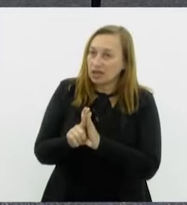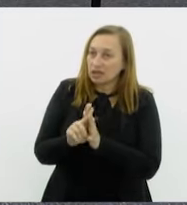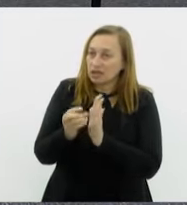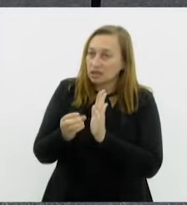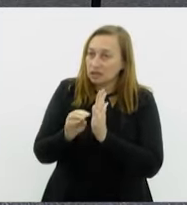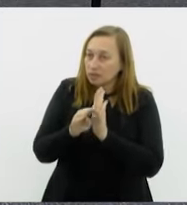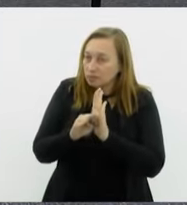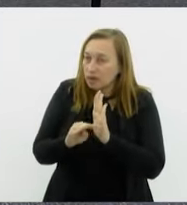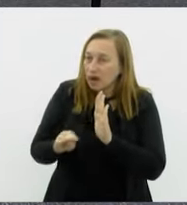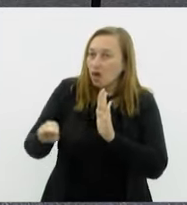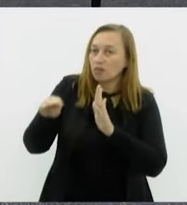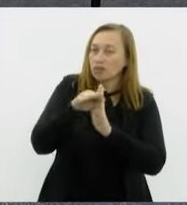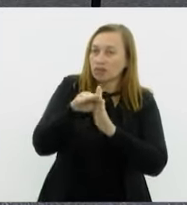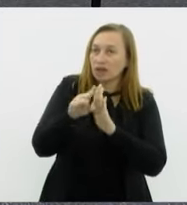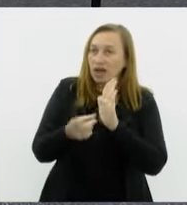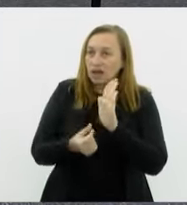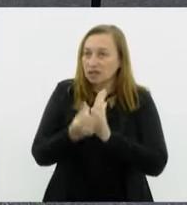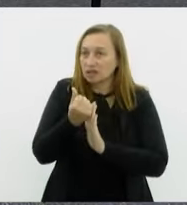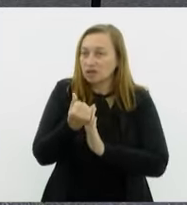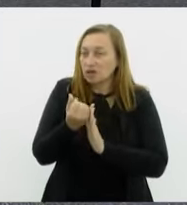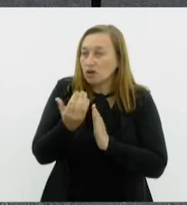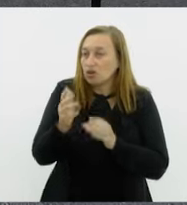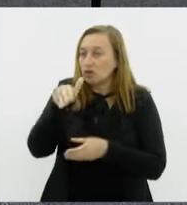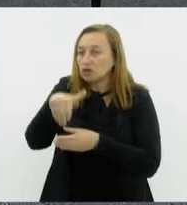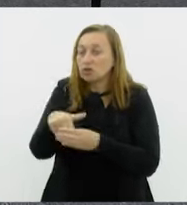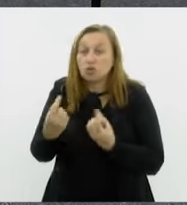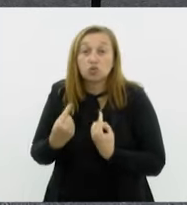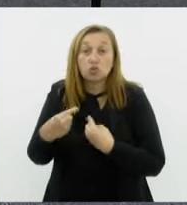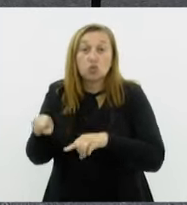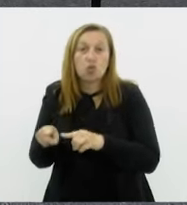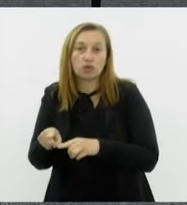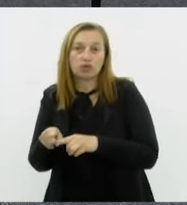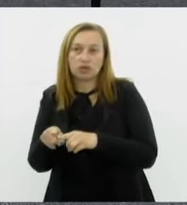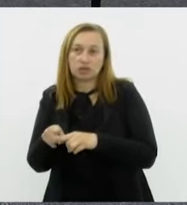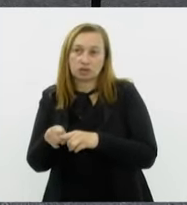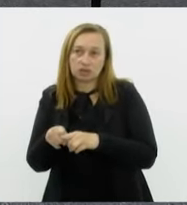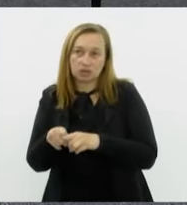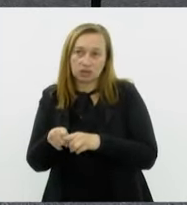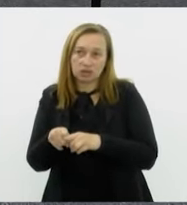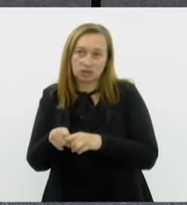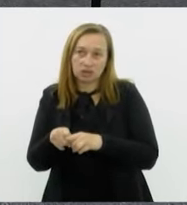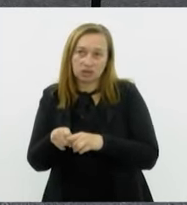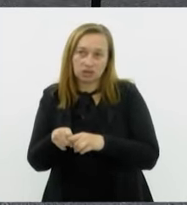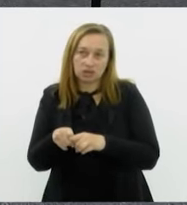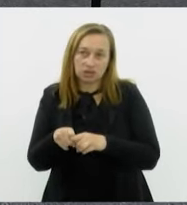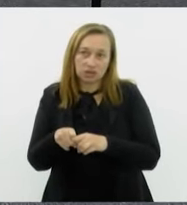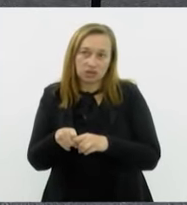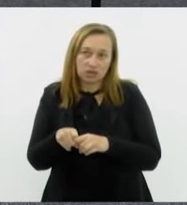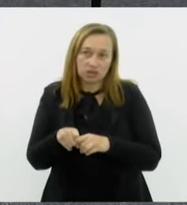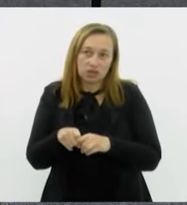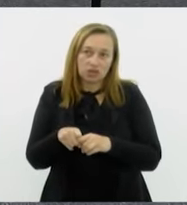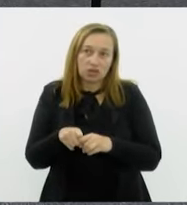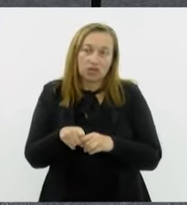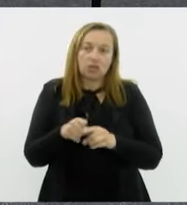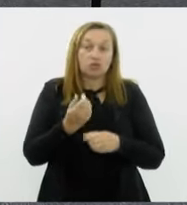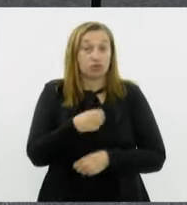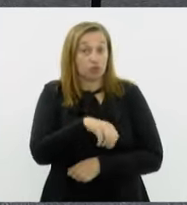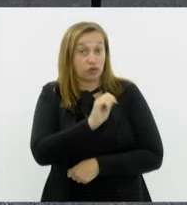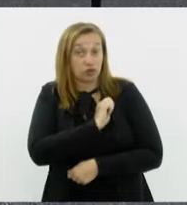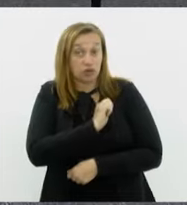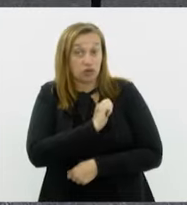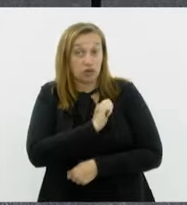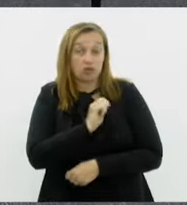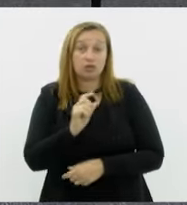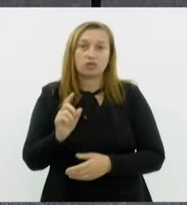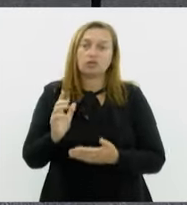muitas vezes, votamos contra a ampliação das isenções e dos benefícios fiscais. Normalmente, é